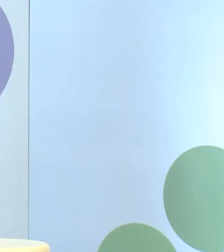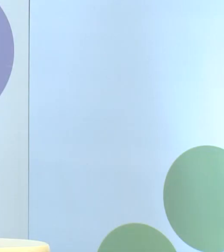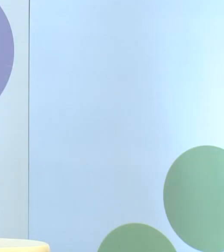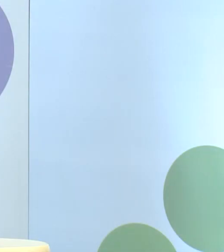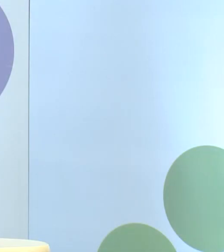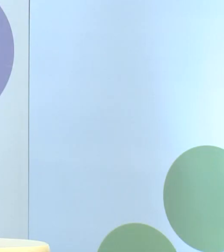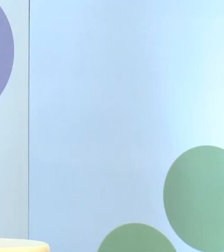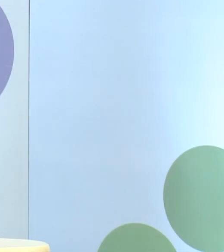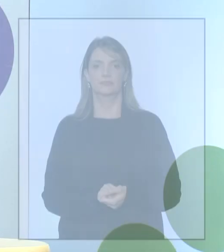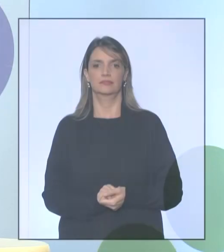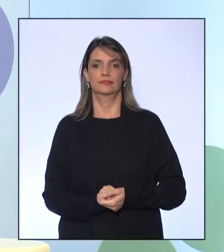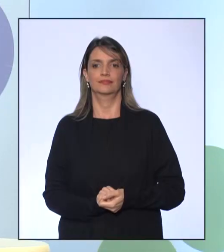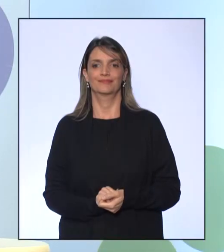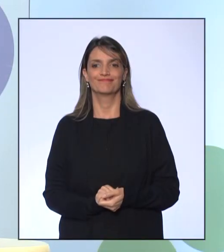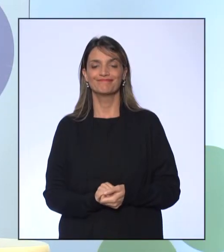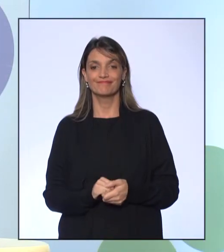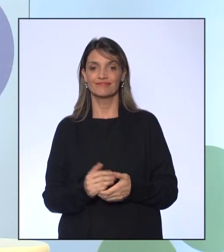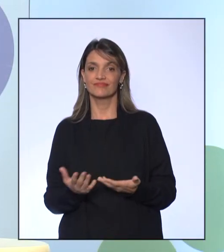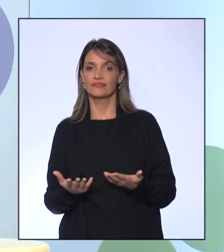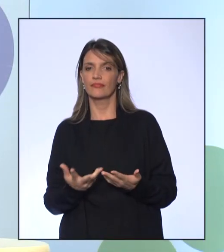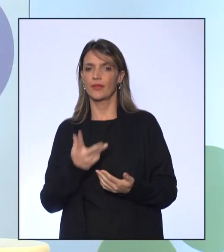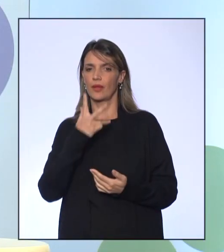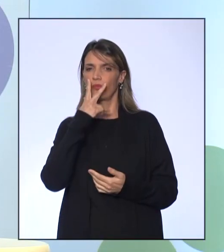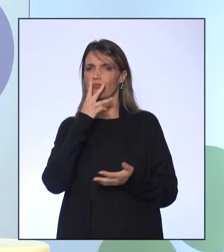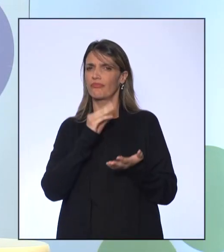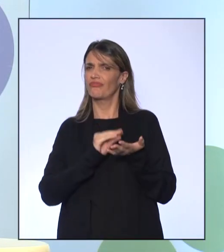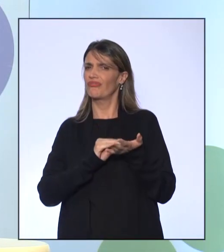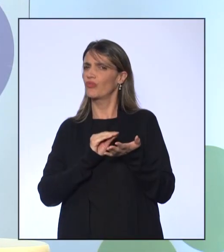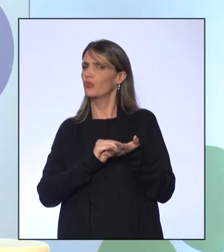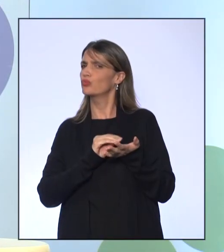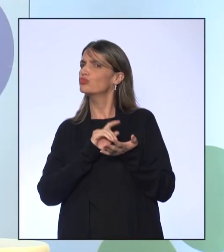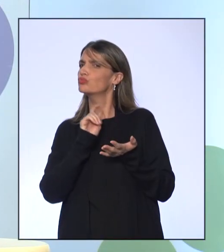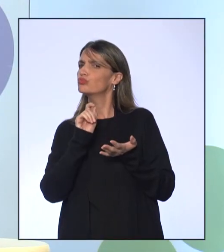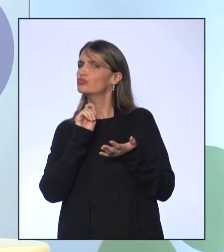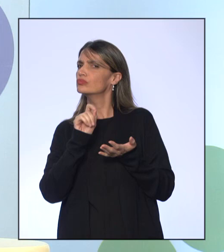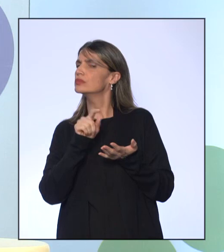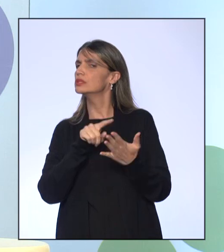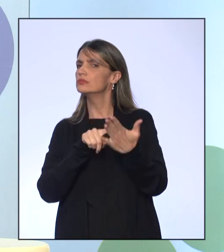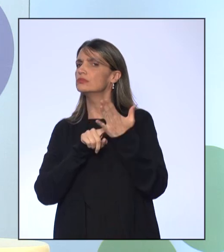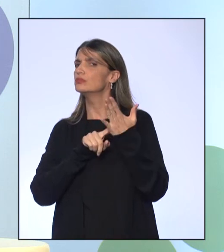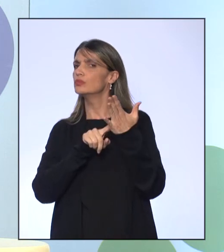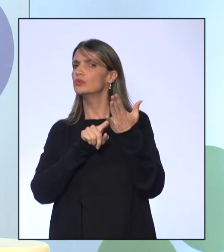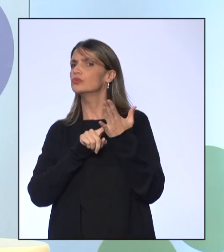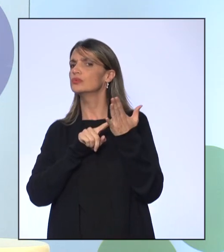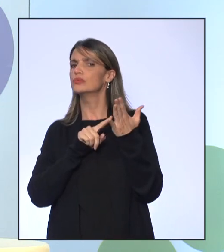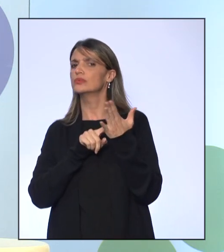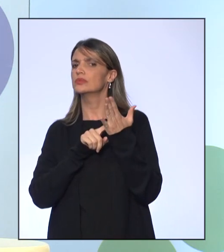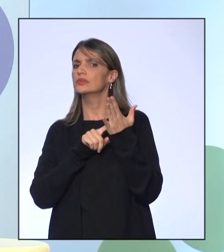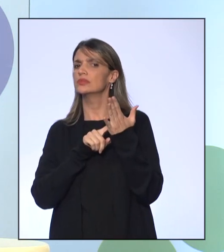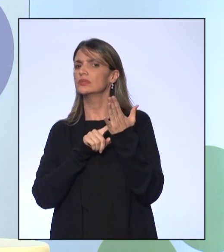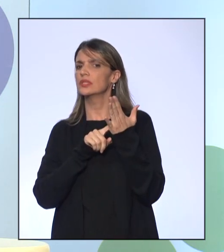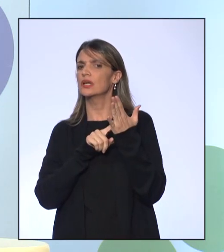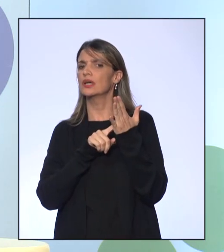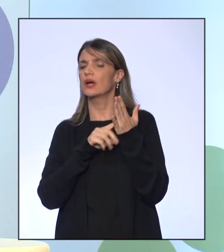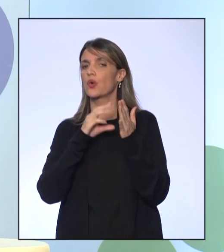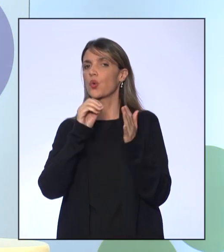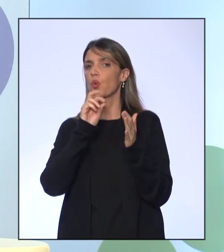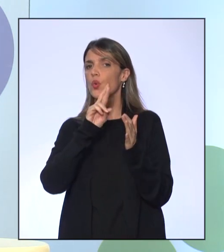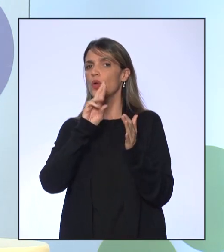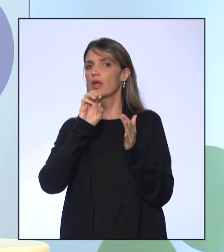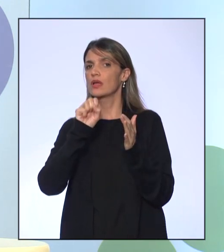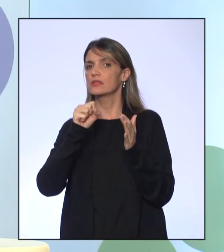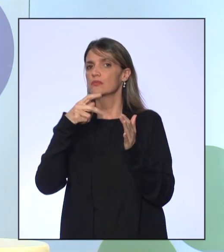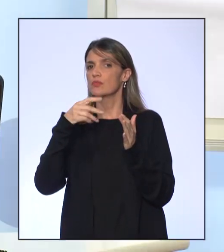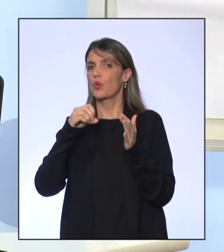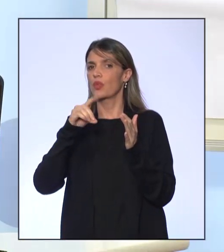e eu senti falta um pouquinho deles mostrarem para a gente essa referência nessa correspondência